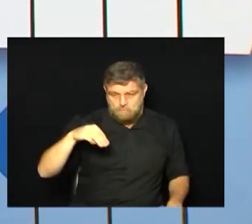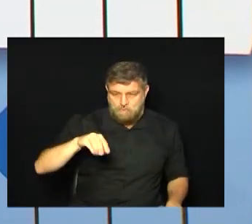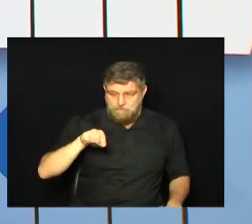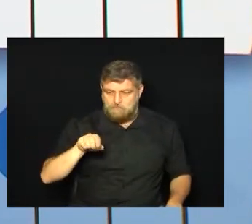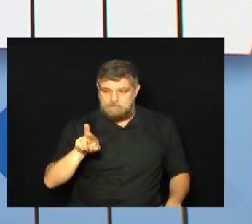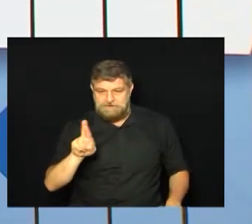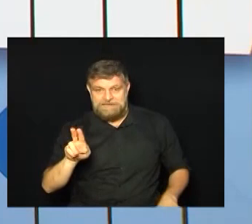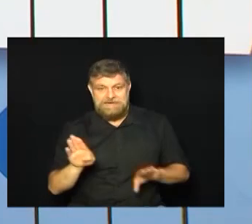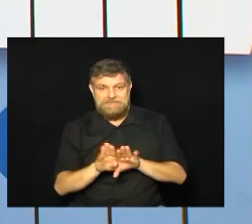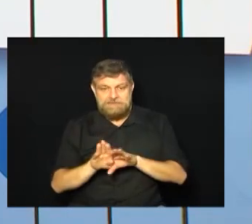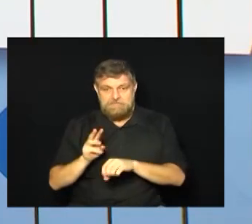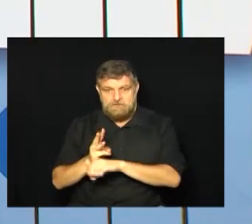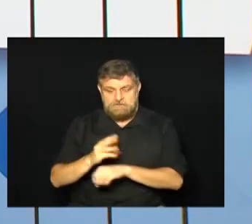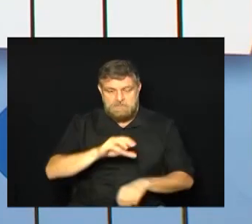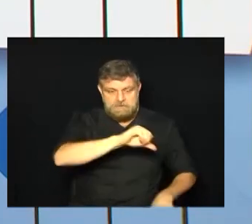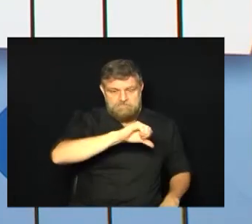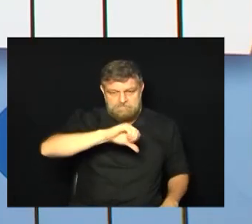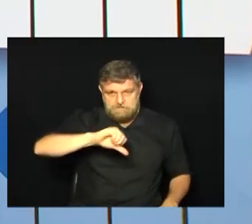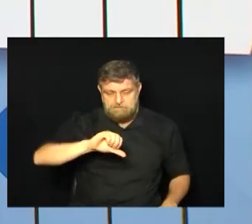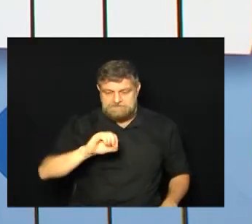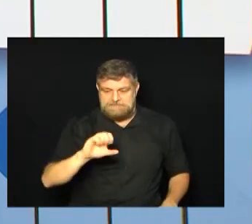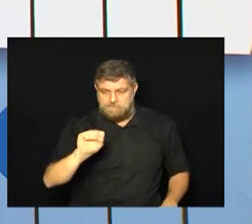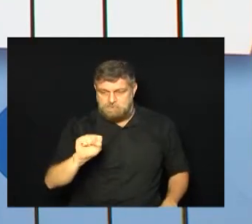o WhatsApp é o